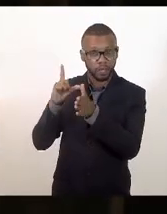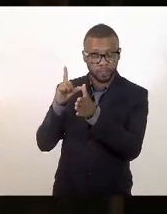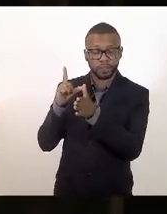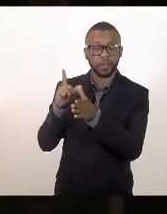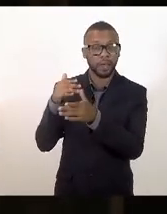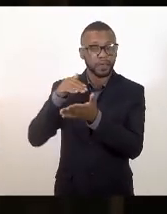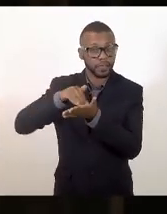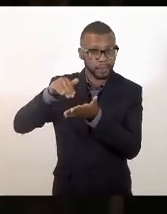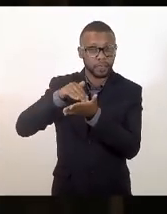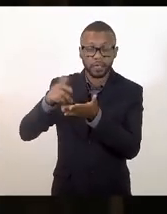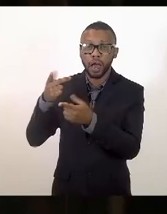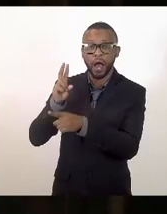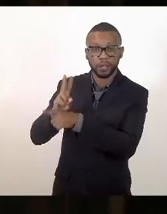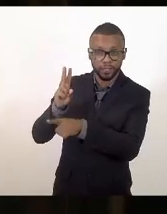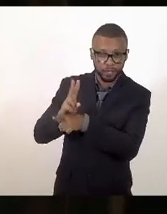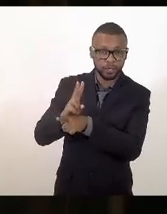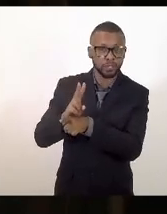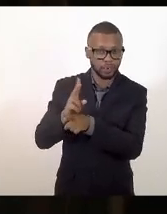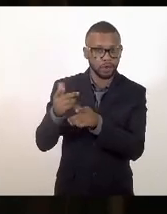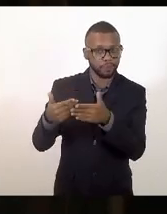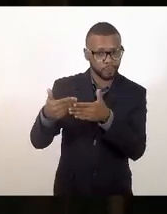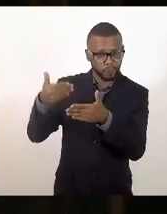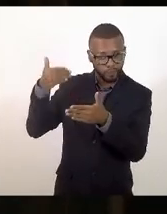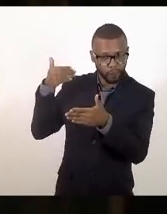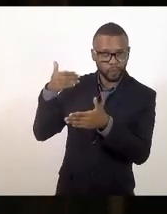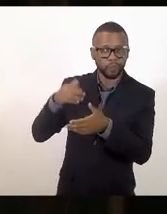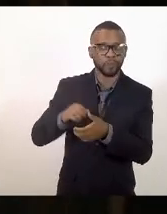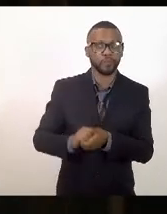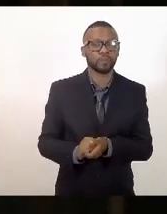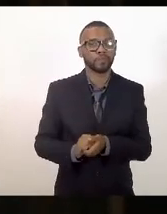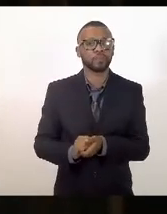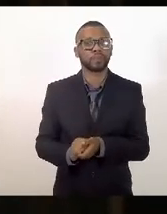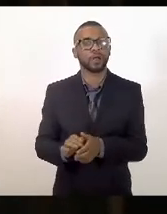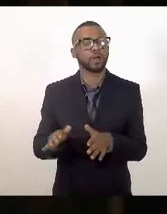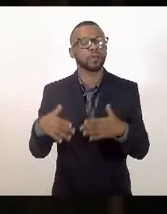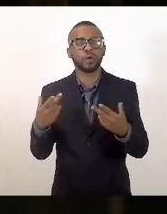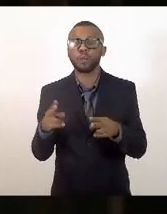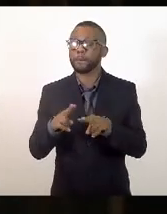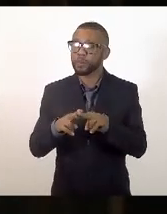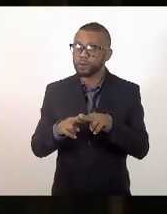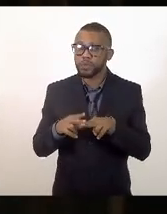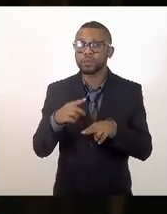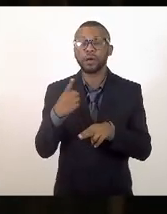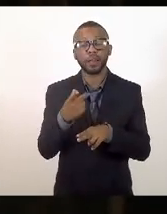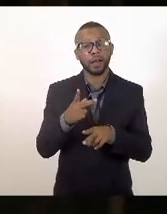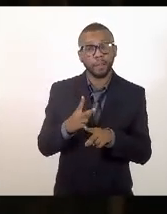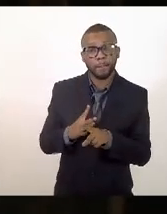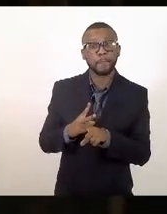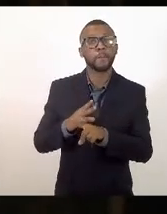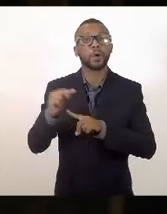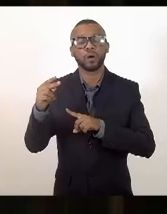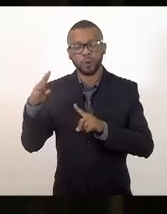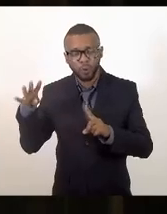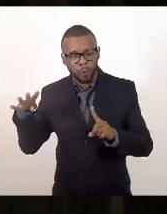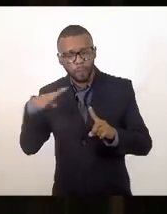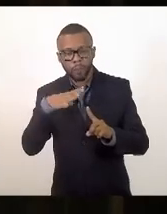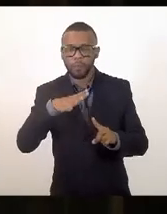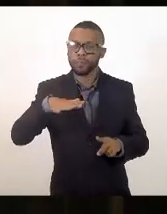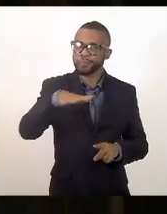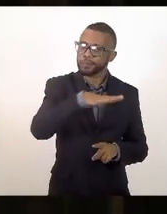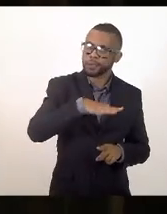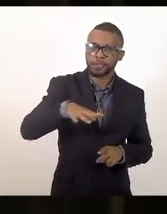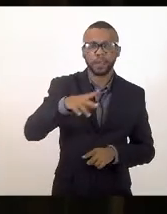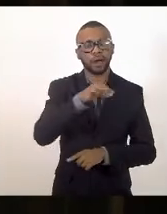fazia anteriormente. E com isso ela ganhará uma nova notoriedade no cenário